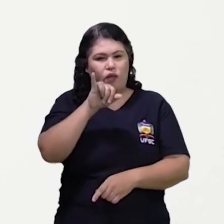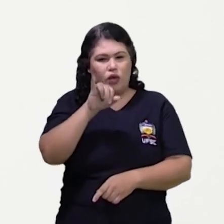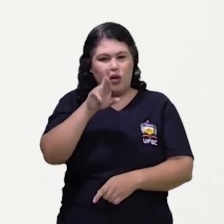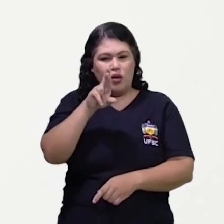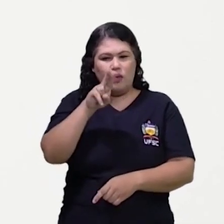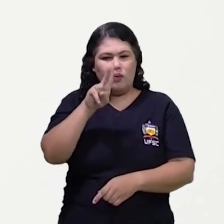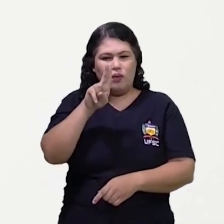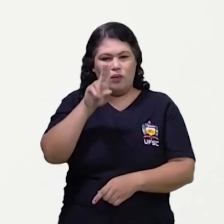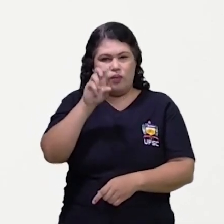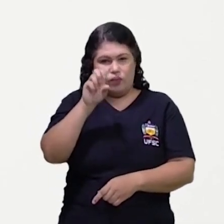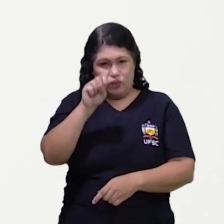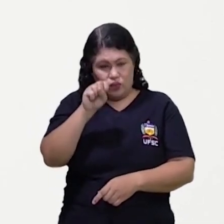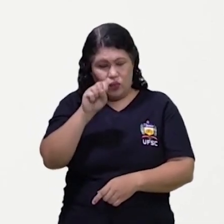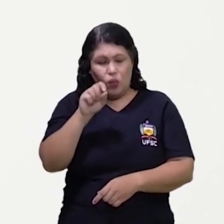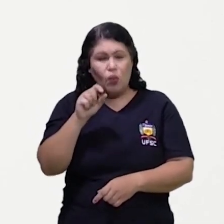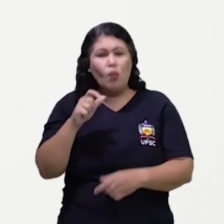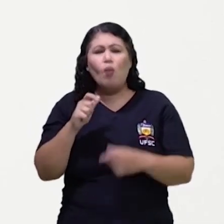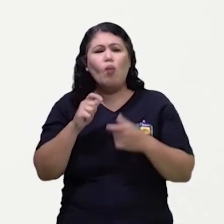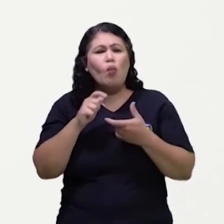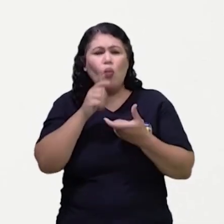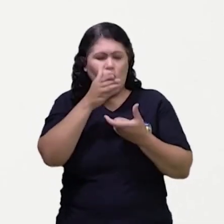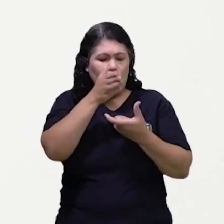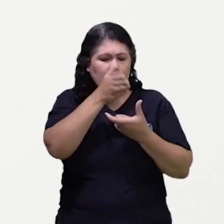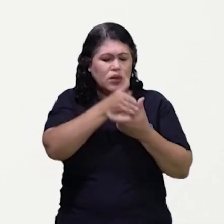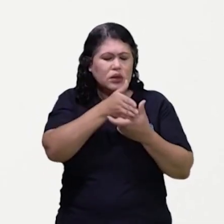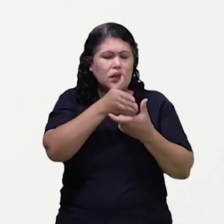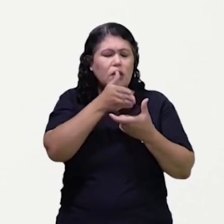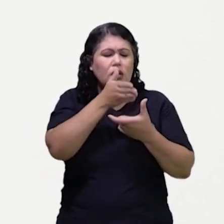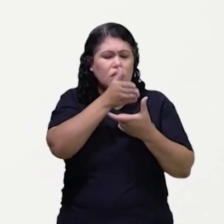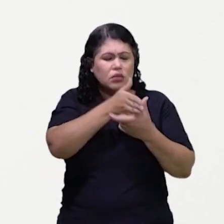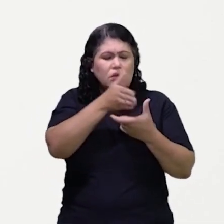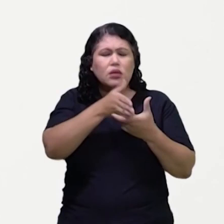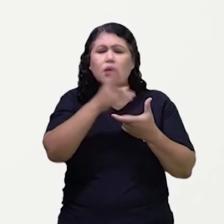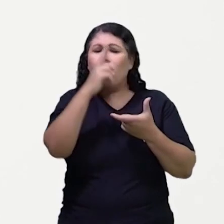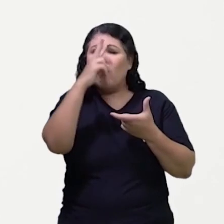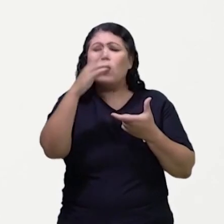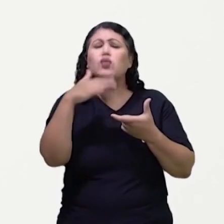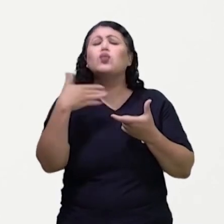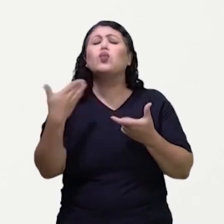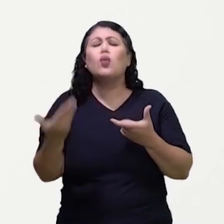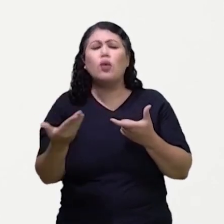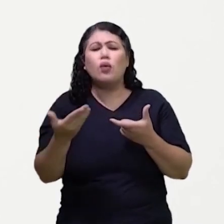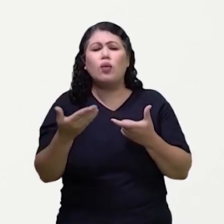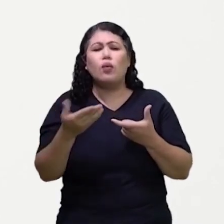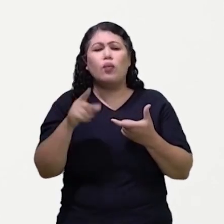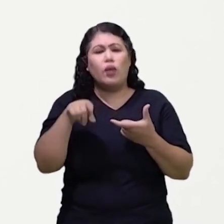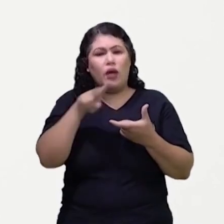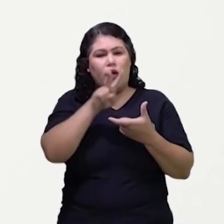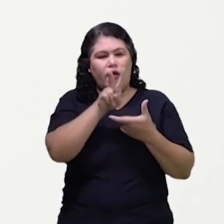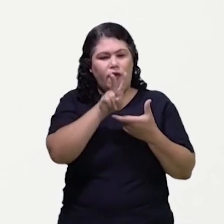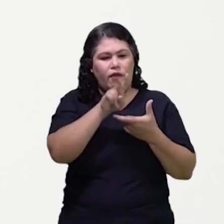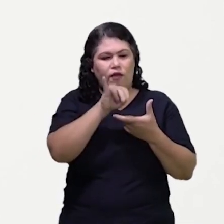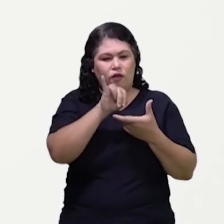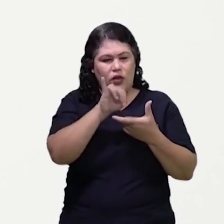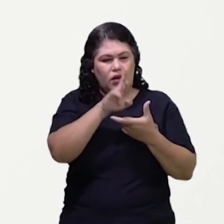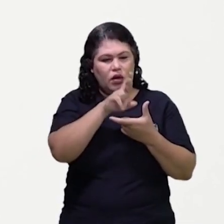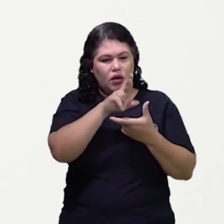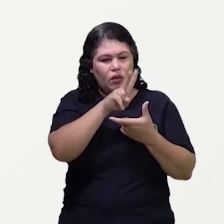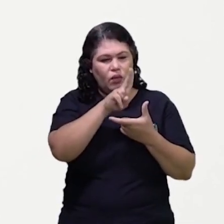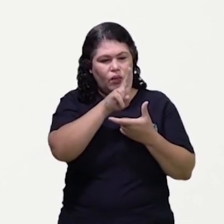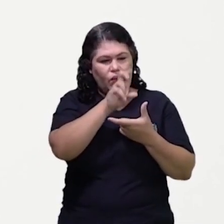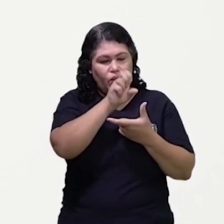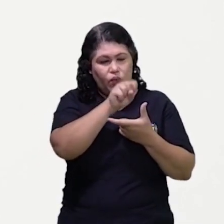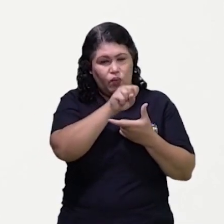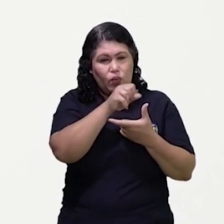Vírus. Aonde está a minha sílaba tônica? Na paroxítona. Essa aqui é a última, essa aqui é